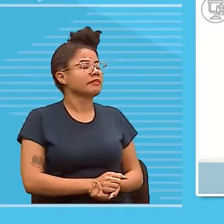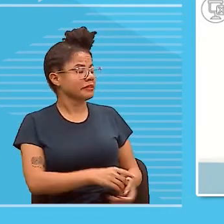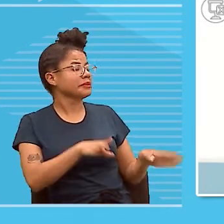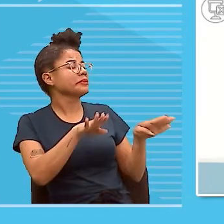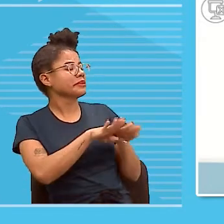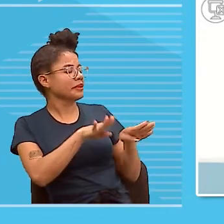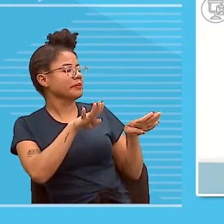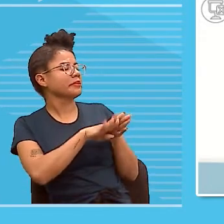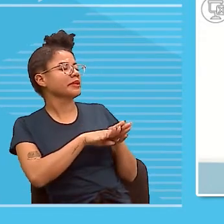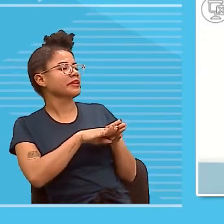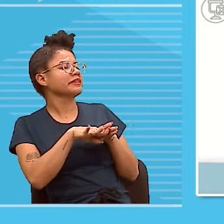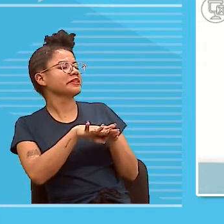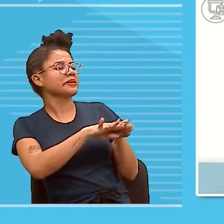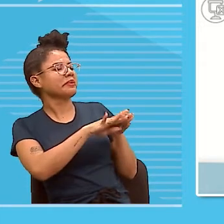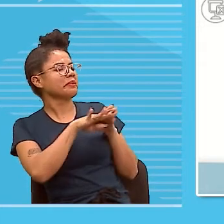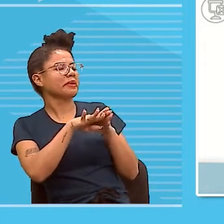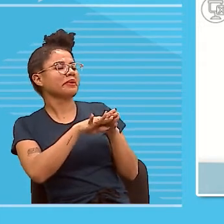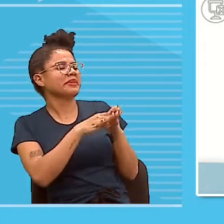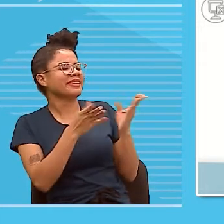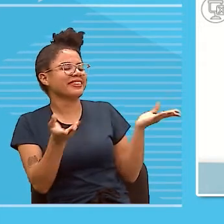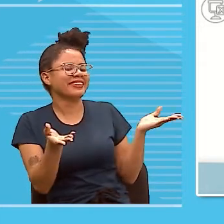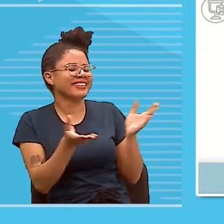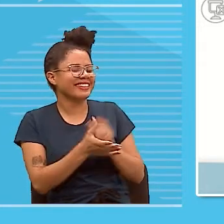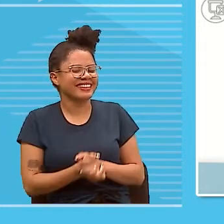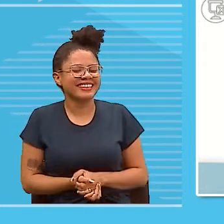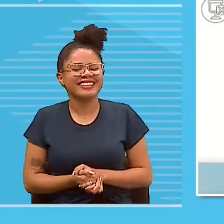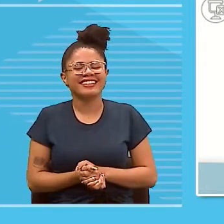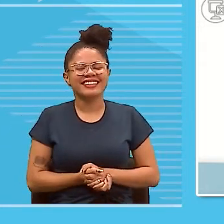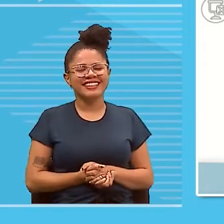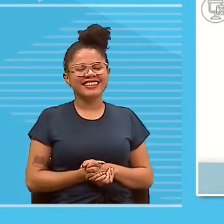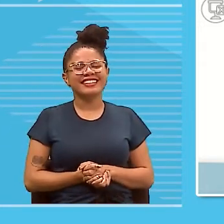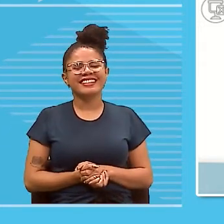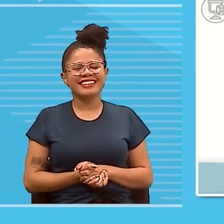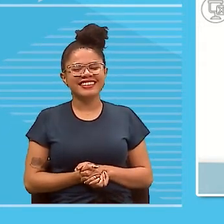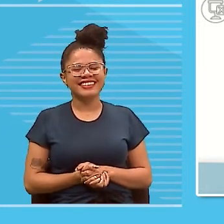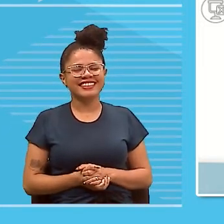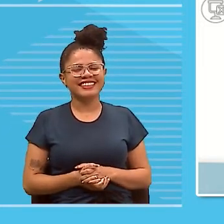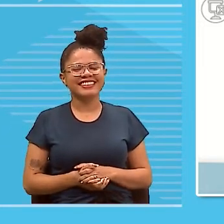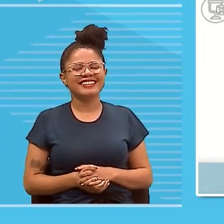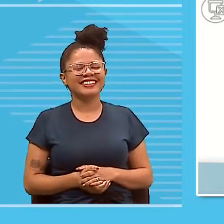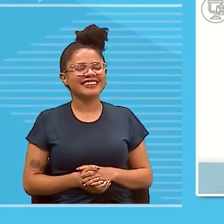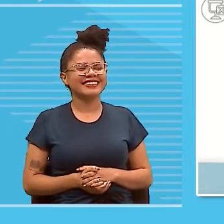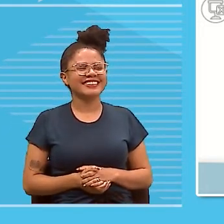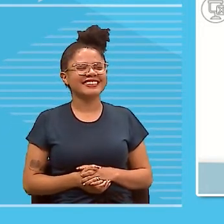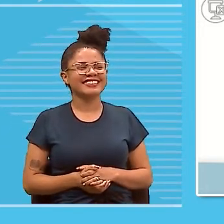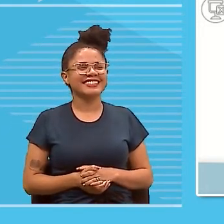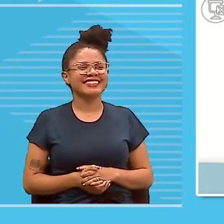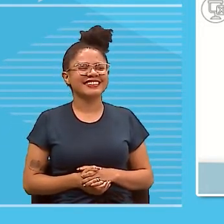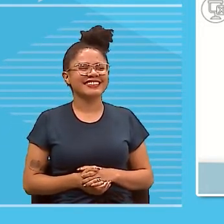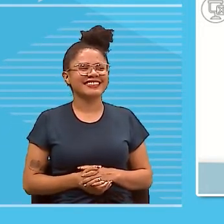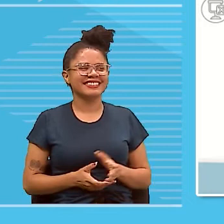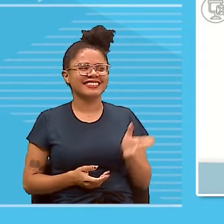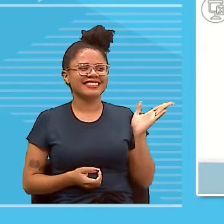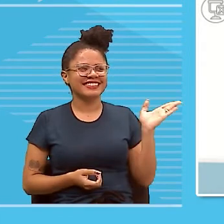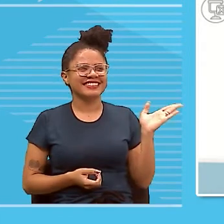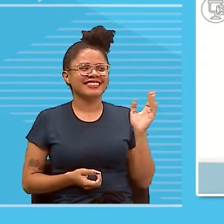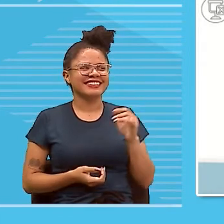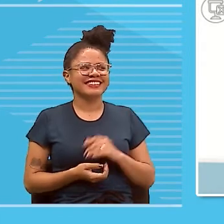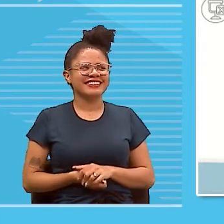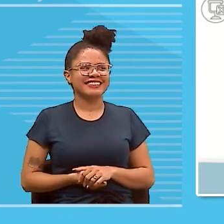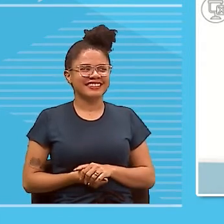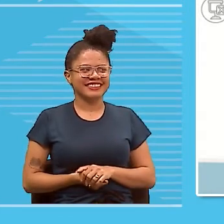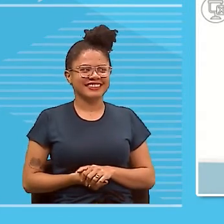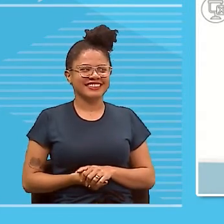te odeio também na mesma intensidade proporcional beleza muito bem as concessivas